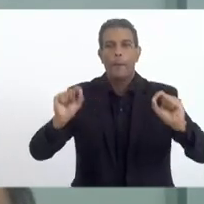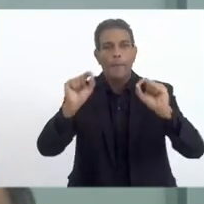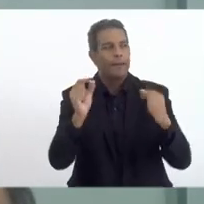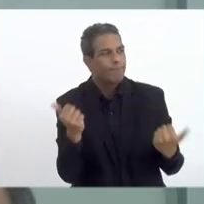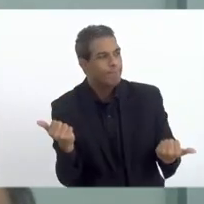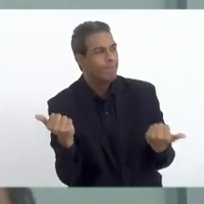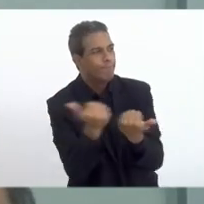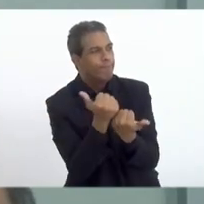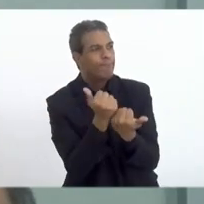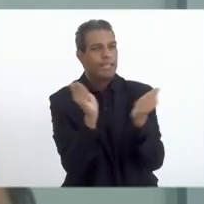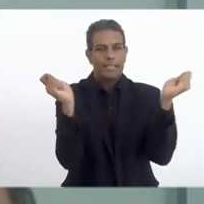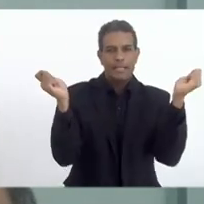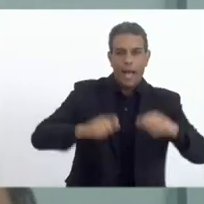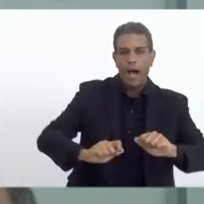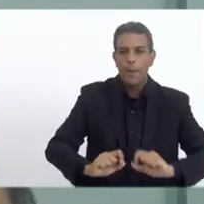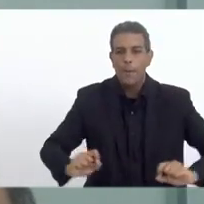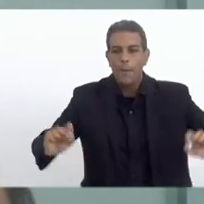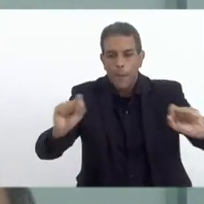porte que é a entidade,